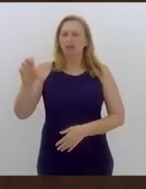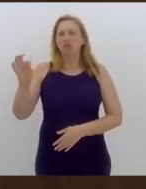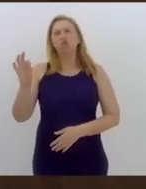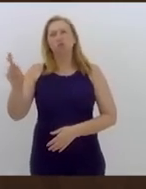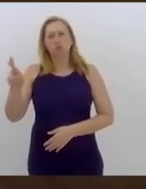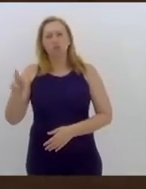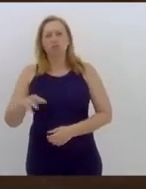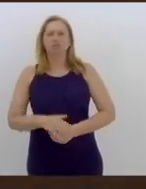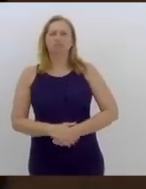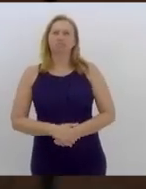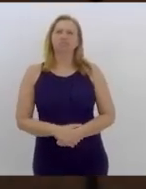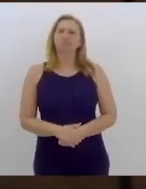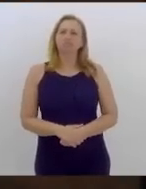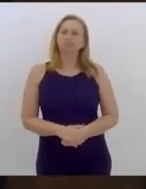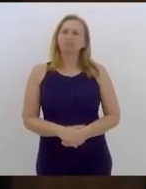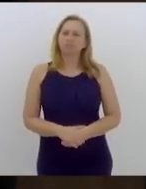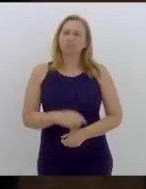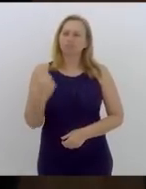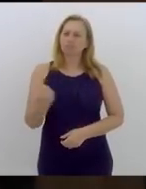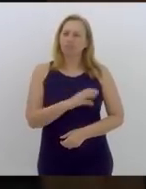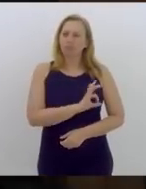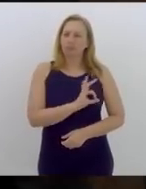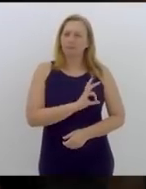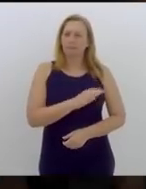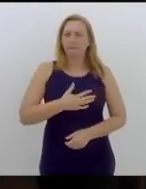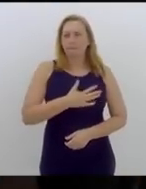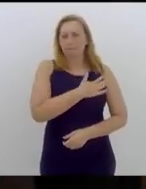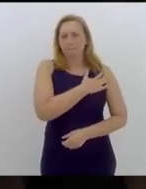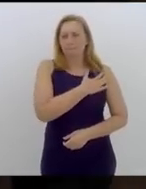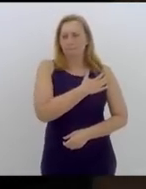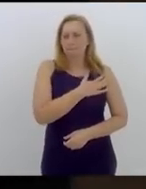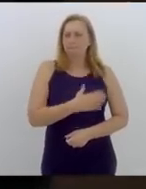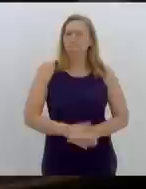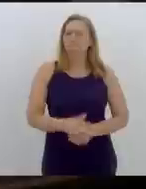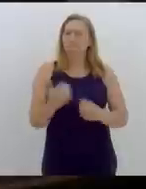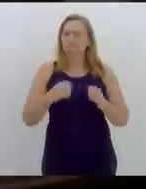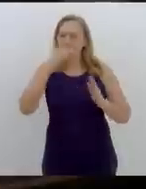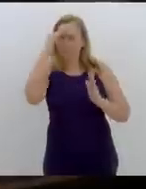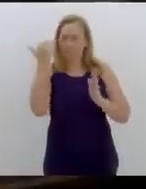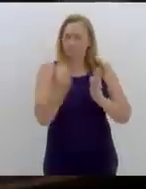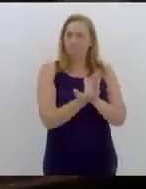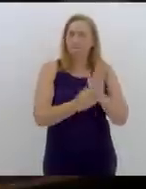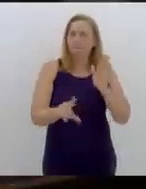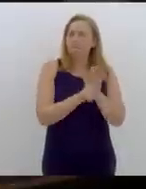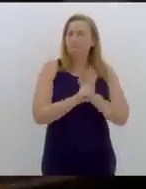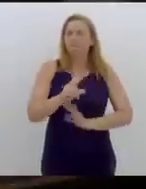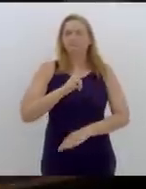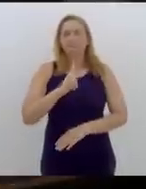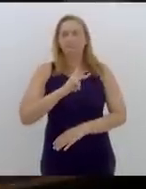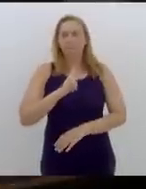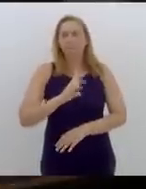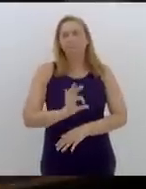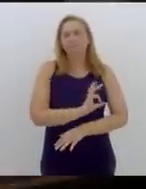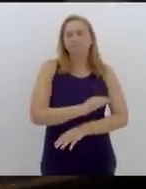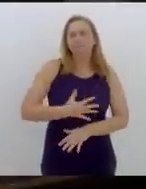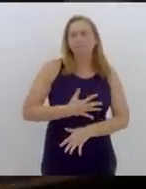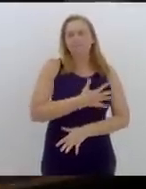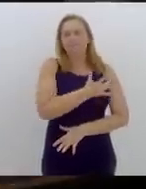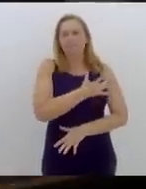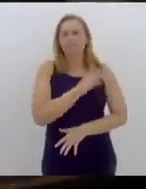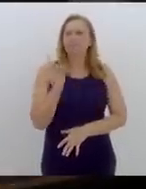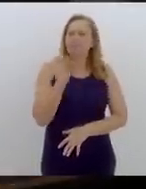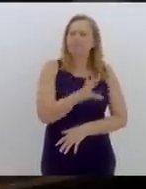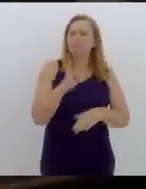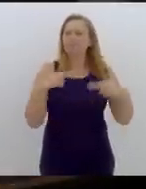corregedor nós somos policiais militares nós temos que fazer cumprir a lei a própria polícia militar na